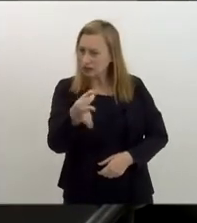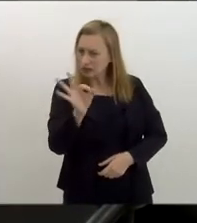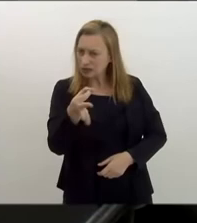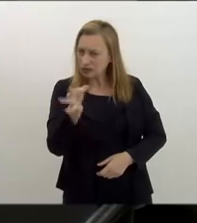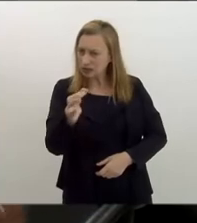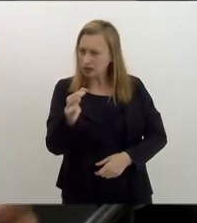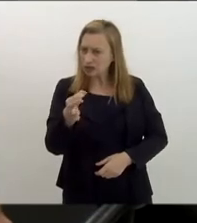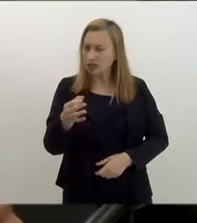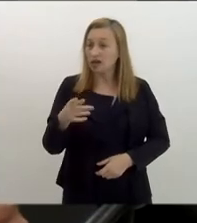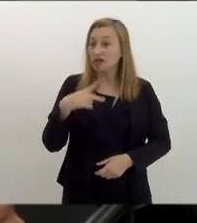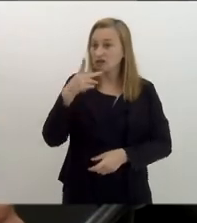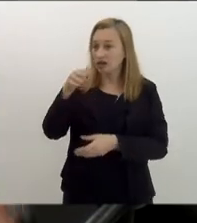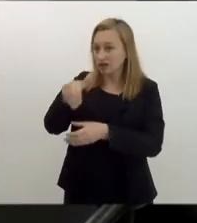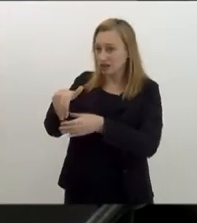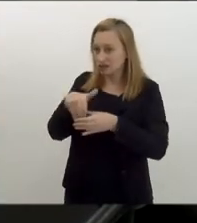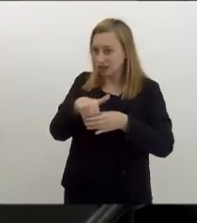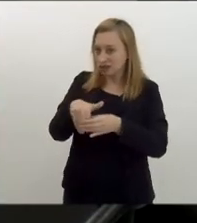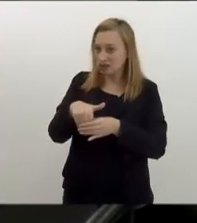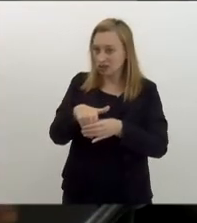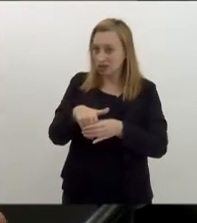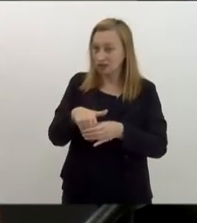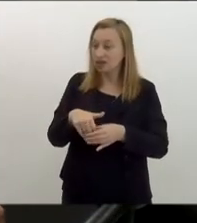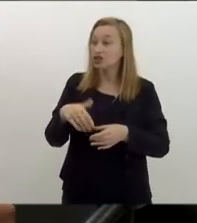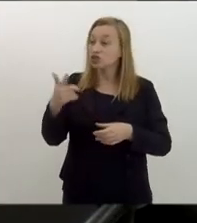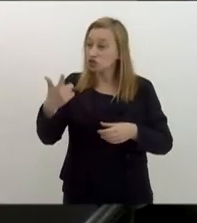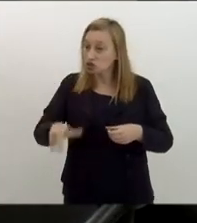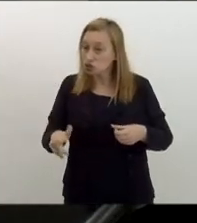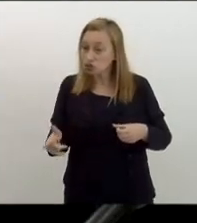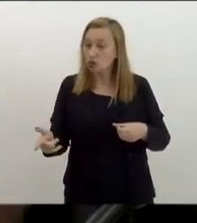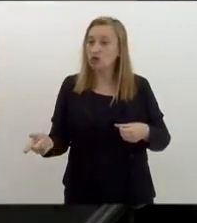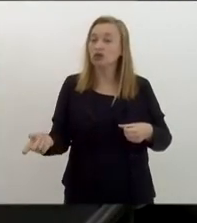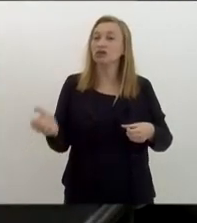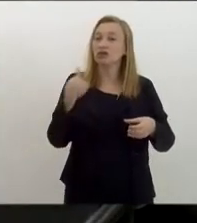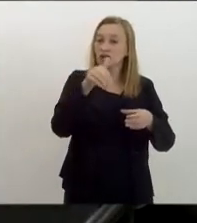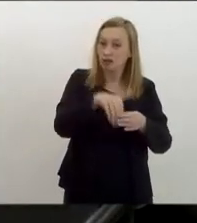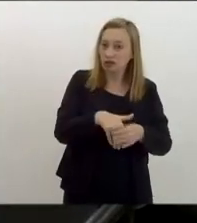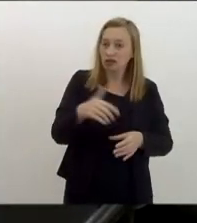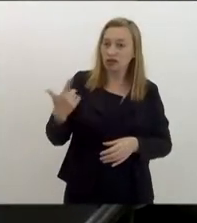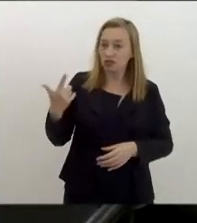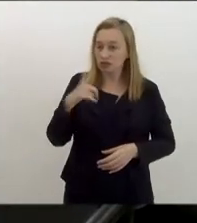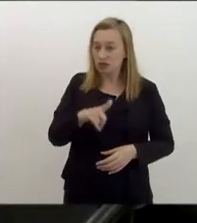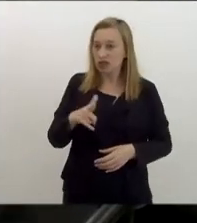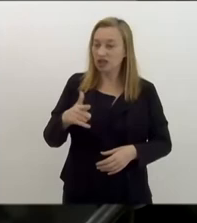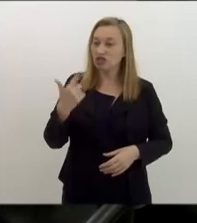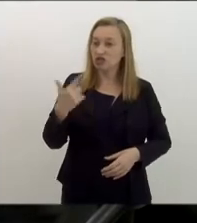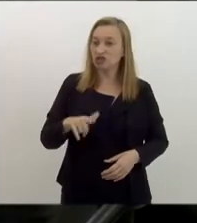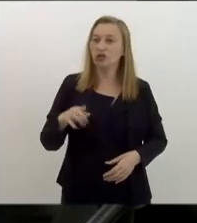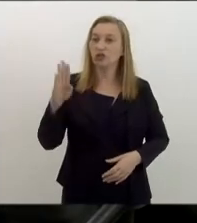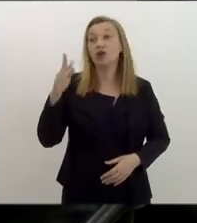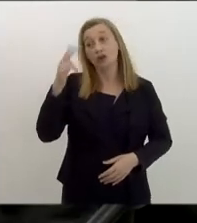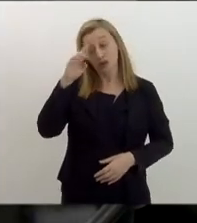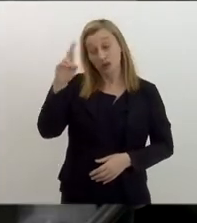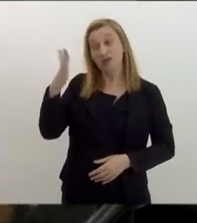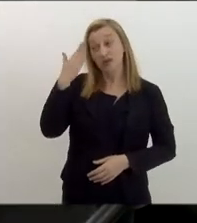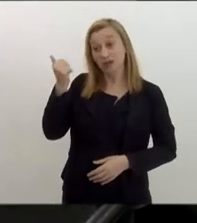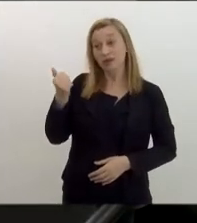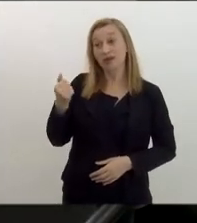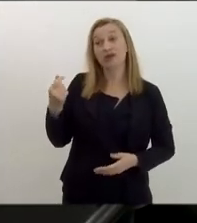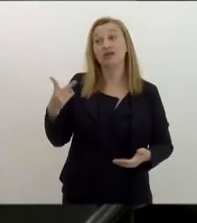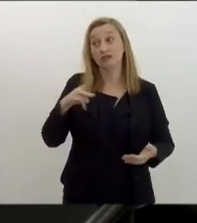vai se candidatar e será relento o senhor sabe que o que vai acontecer